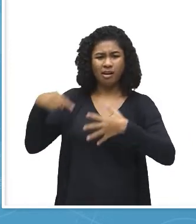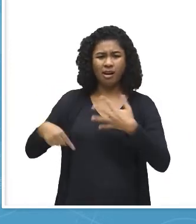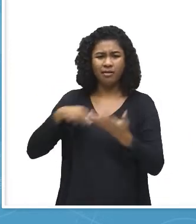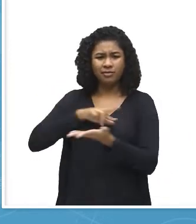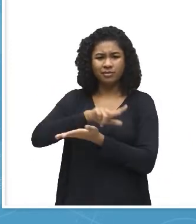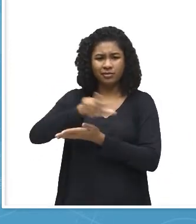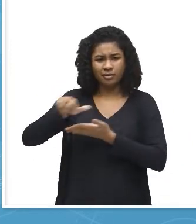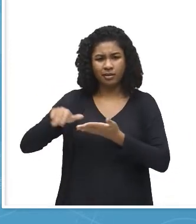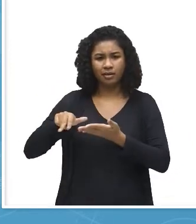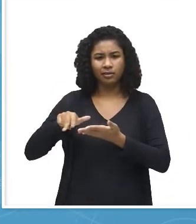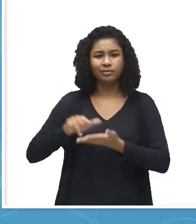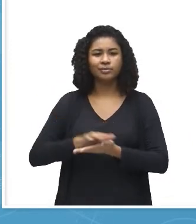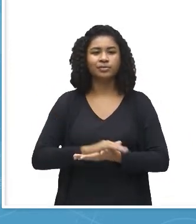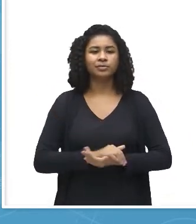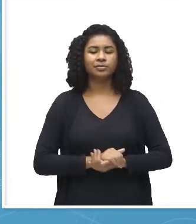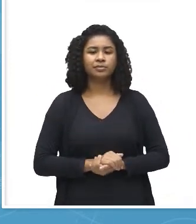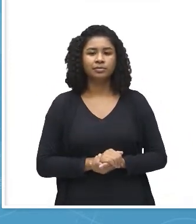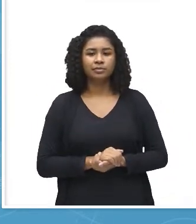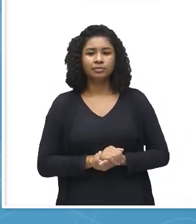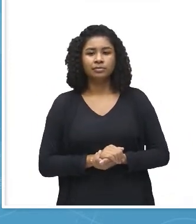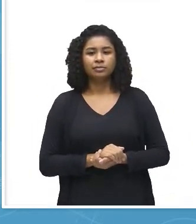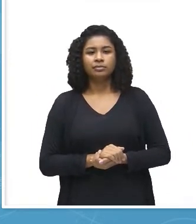africano. Adiante, gente.